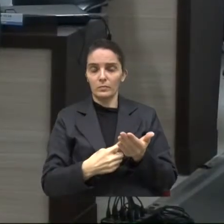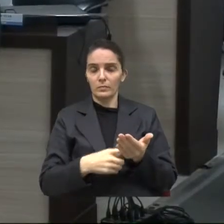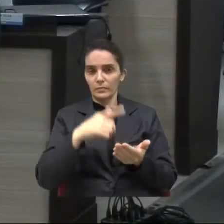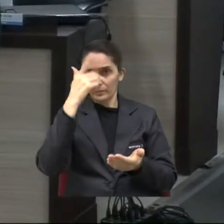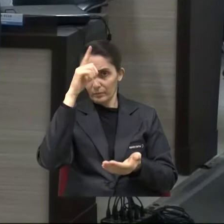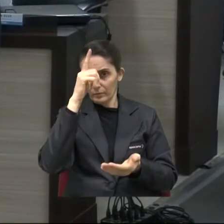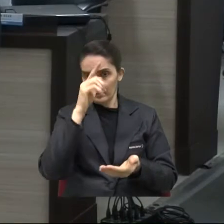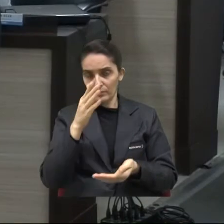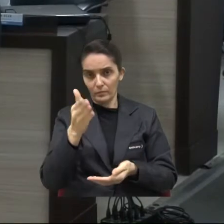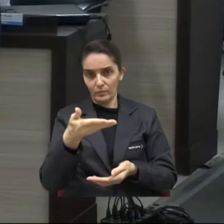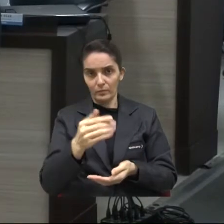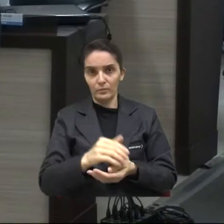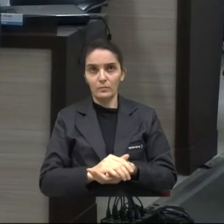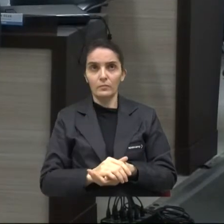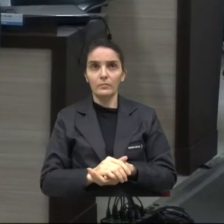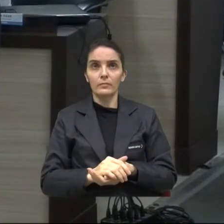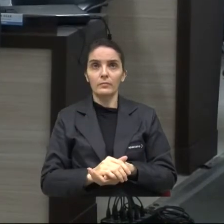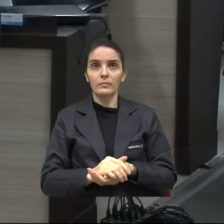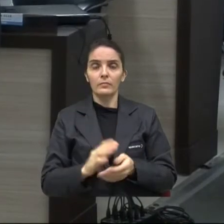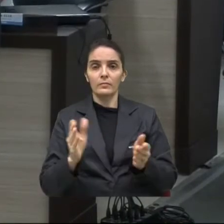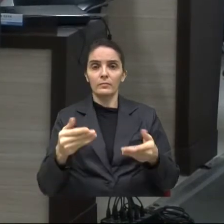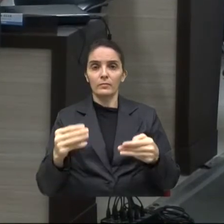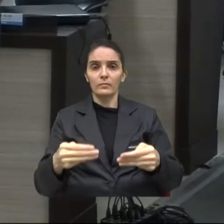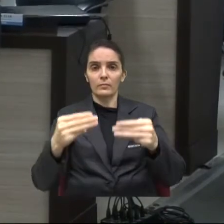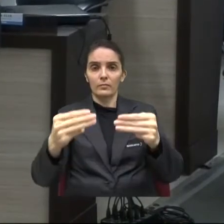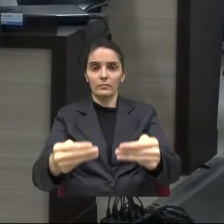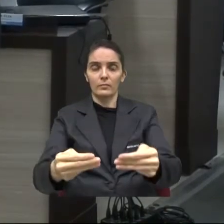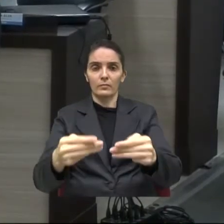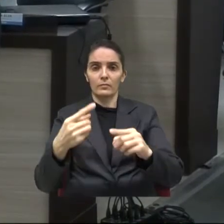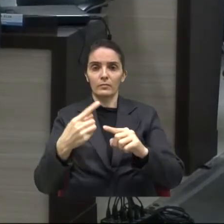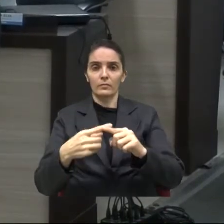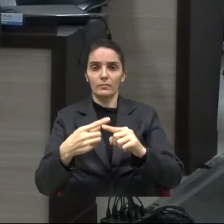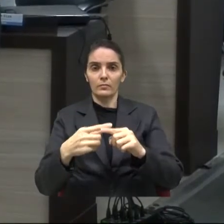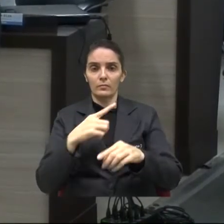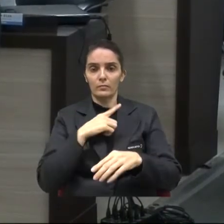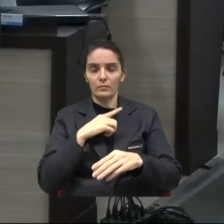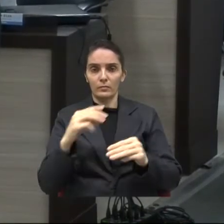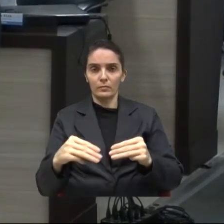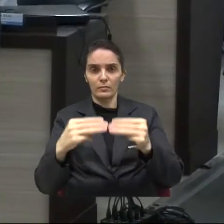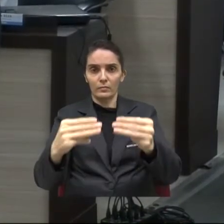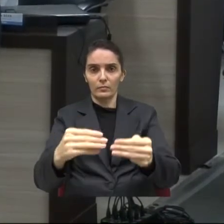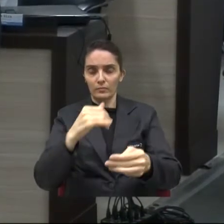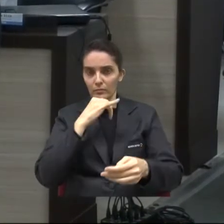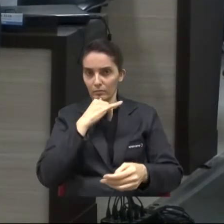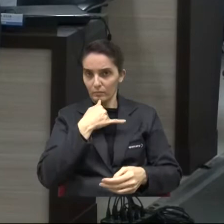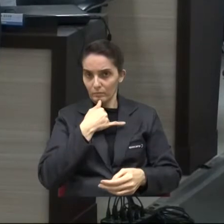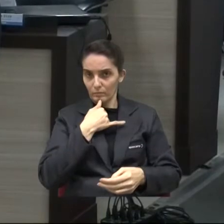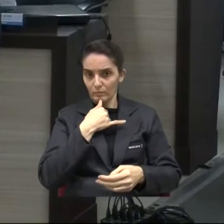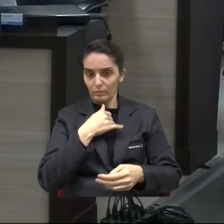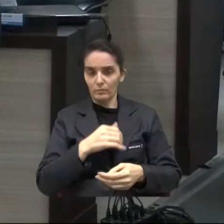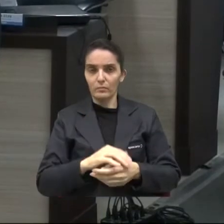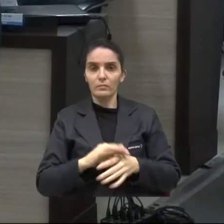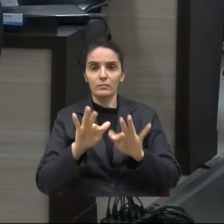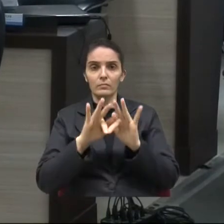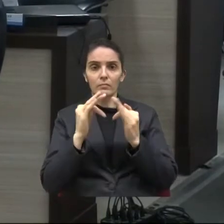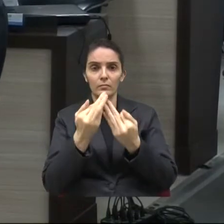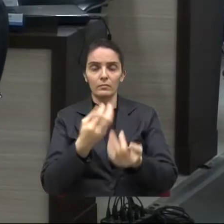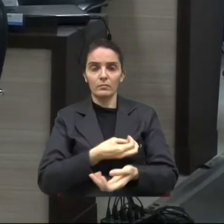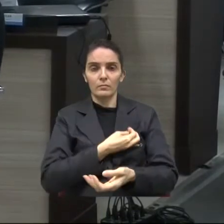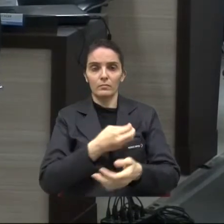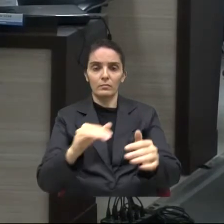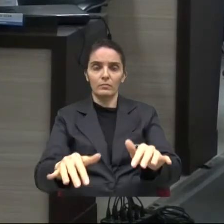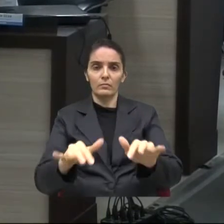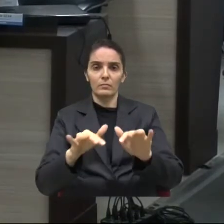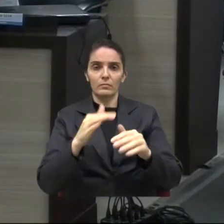líderes, para que a gente possa mudar para as moções, até porque nós temos moção de pesar na casa e a família está presente. Então